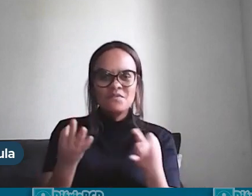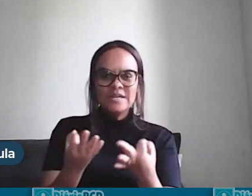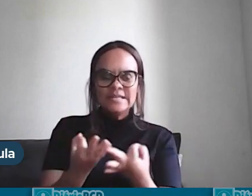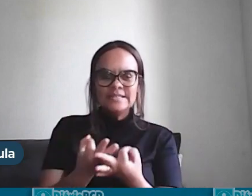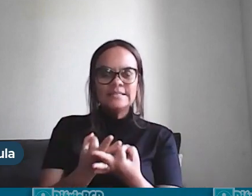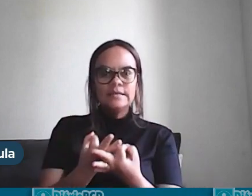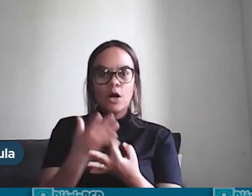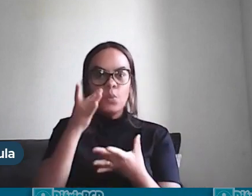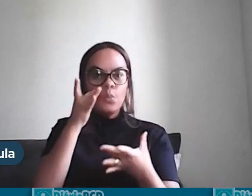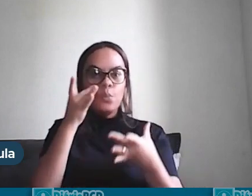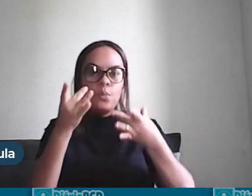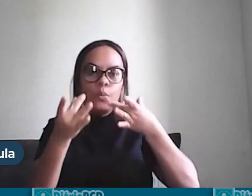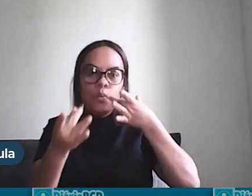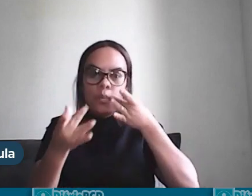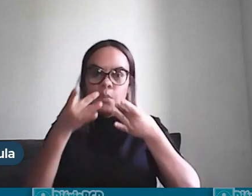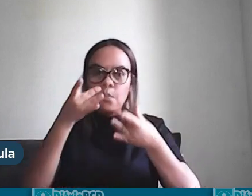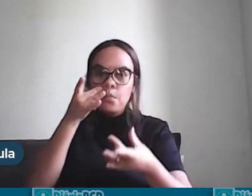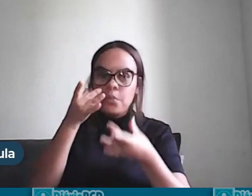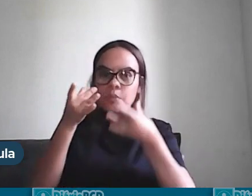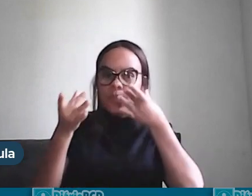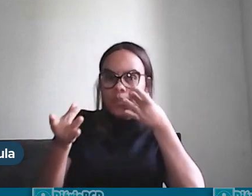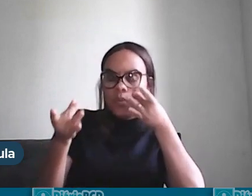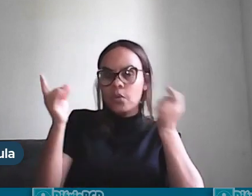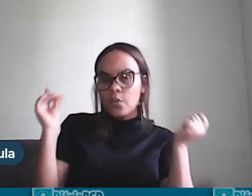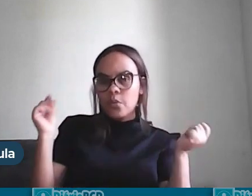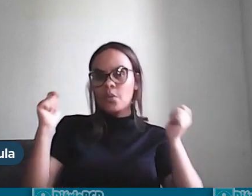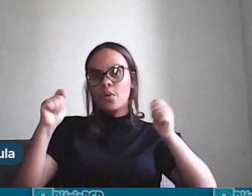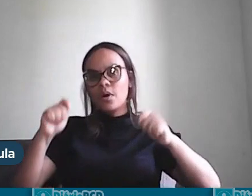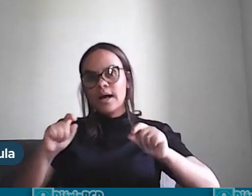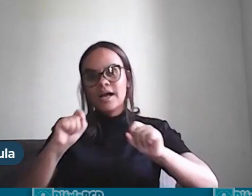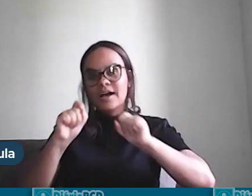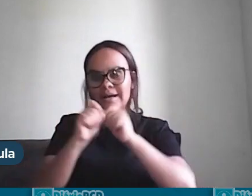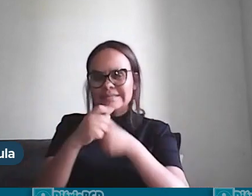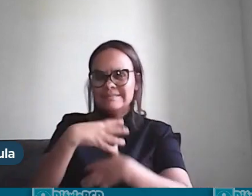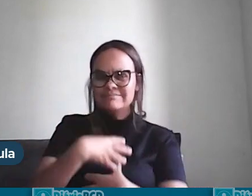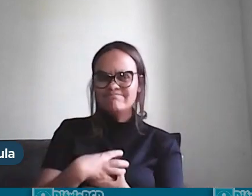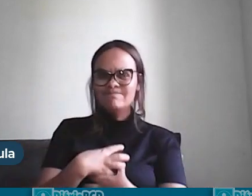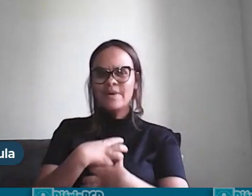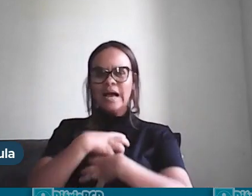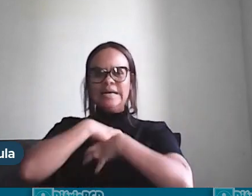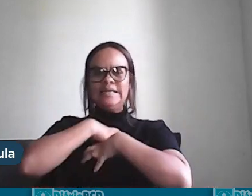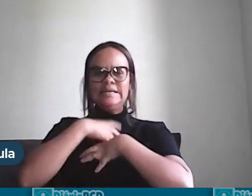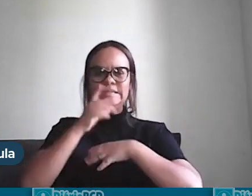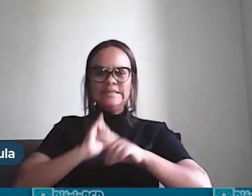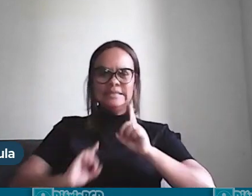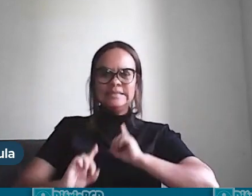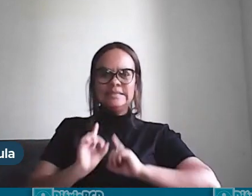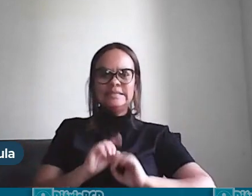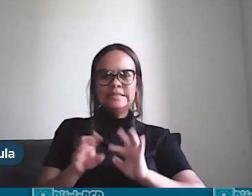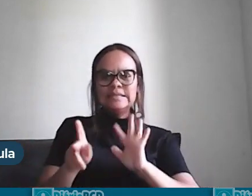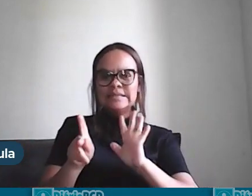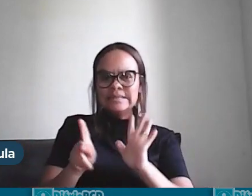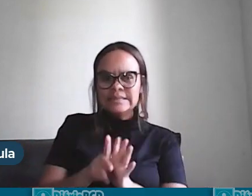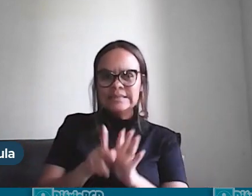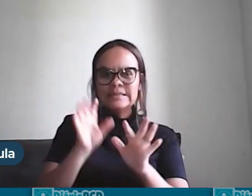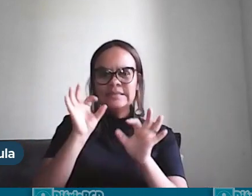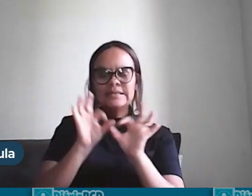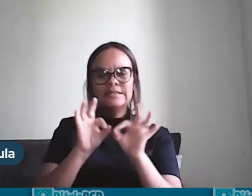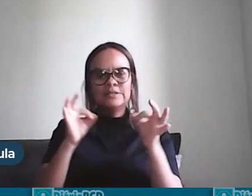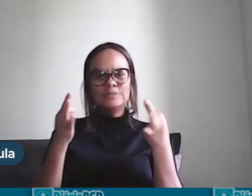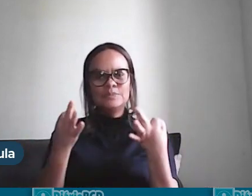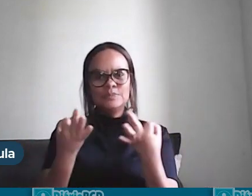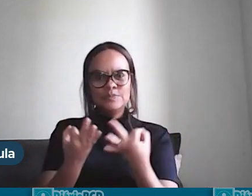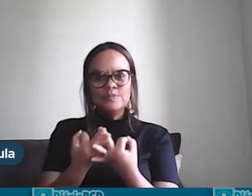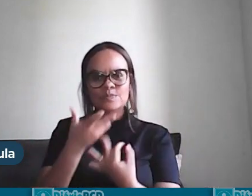fiquem atentas a um possível sintoma de depressão dos pais dessas crianças